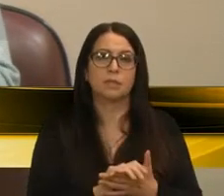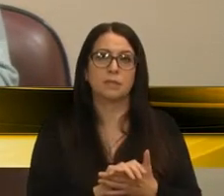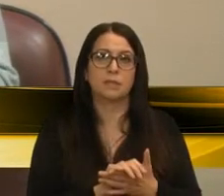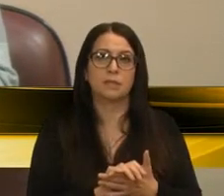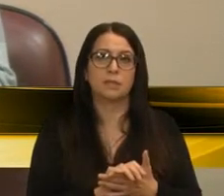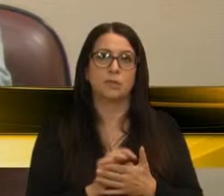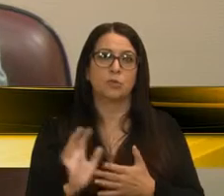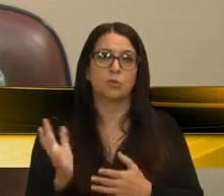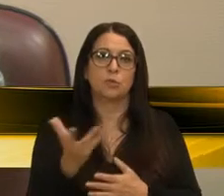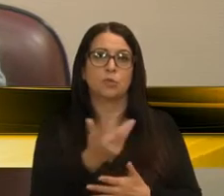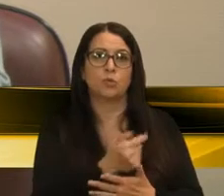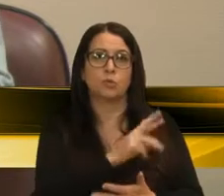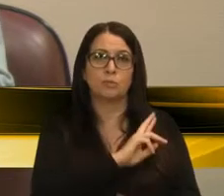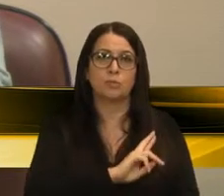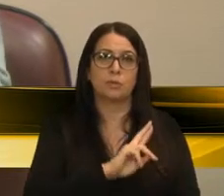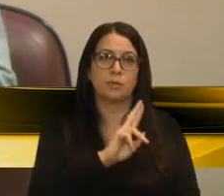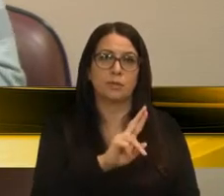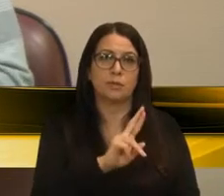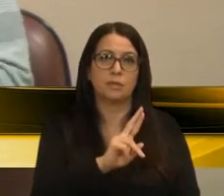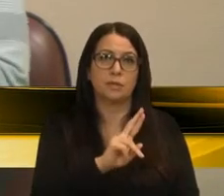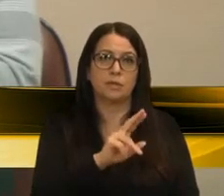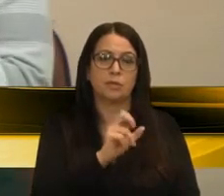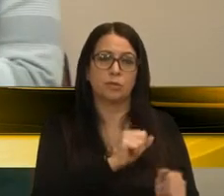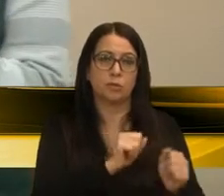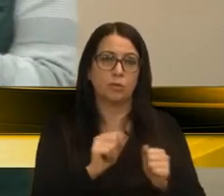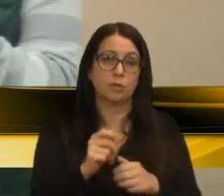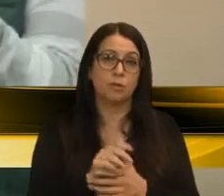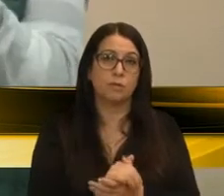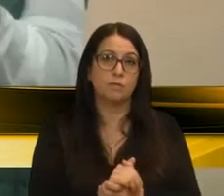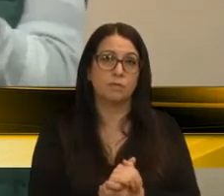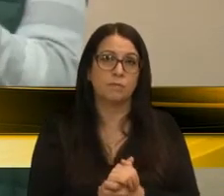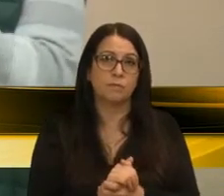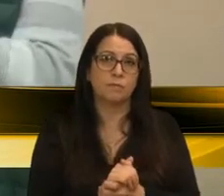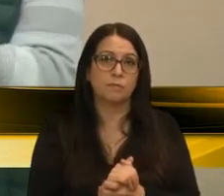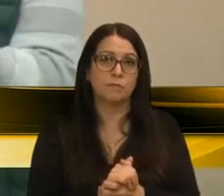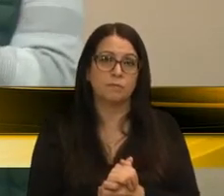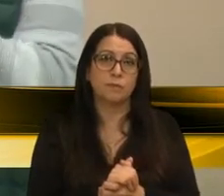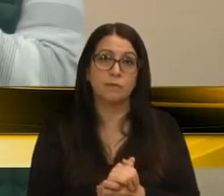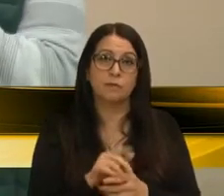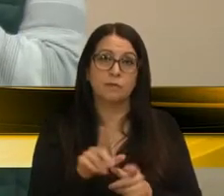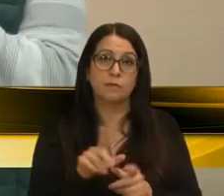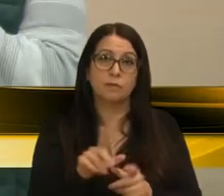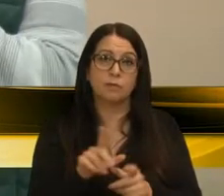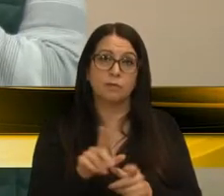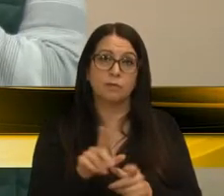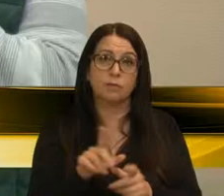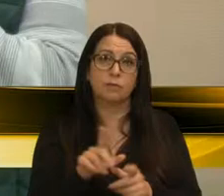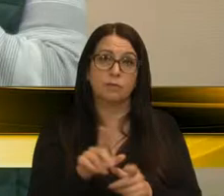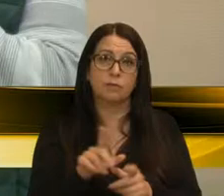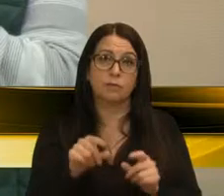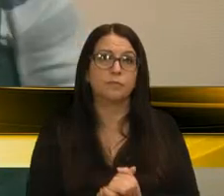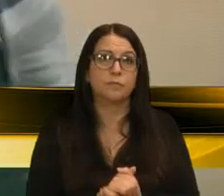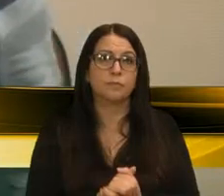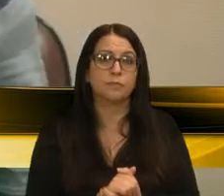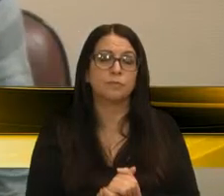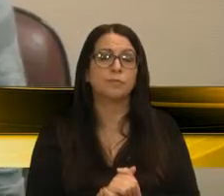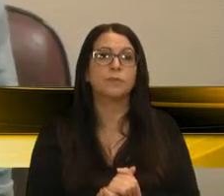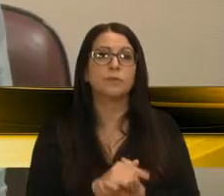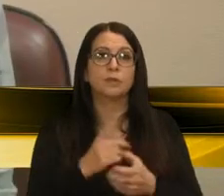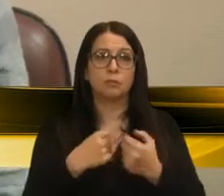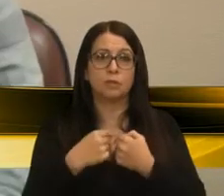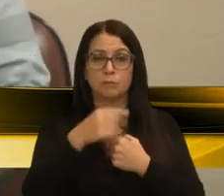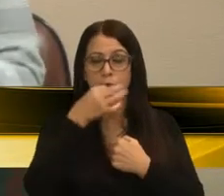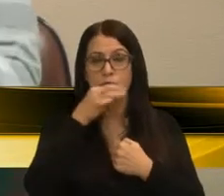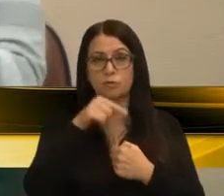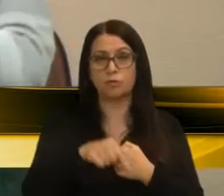e a totalidade da representatividade do poder eletivo. Alô? O município de